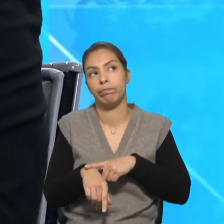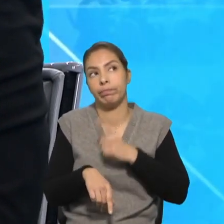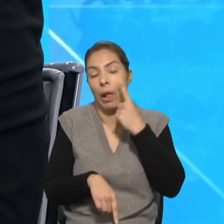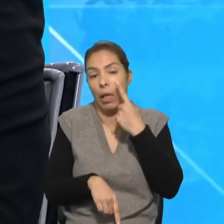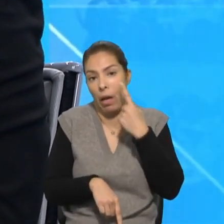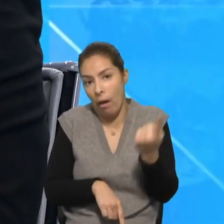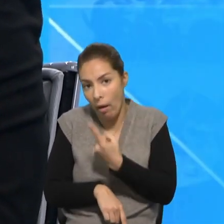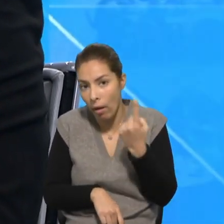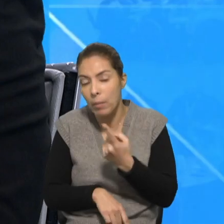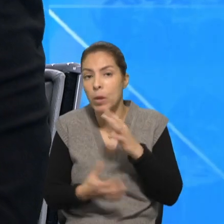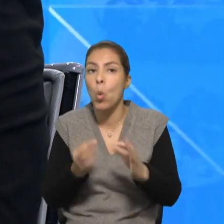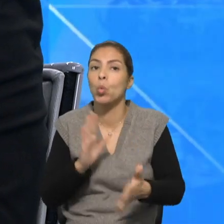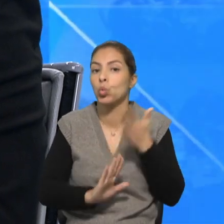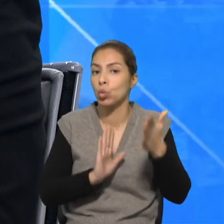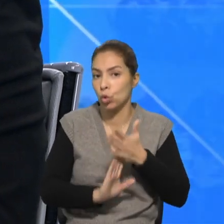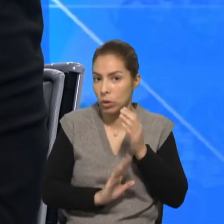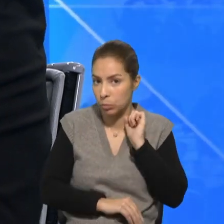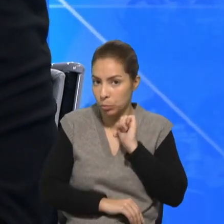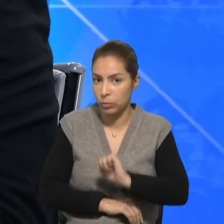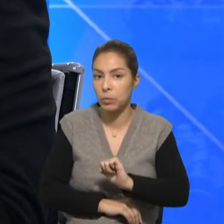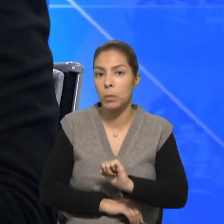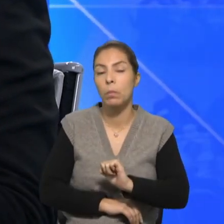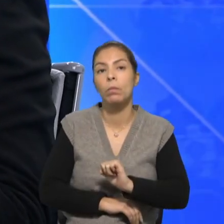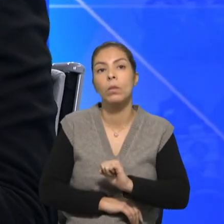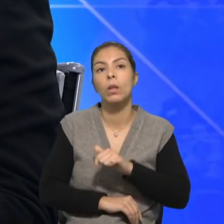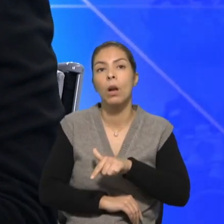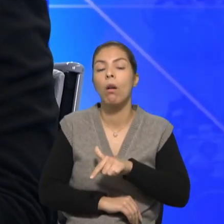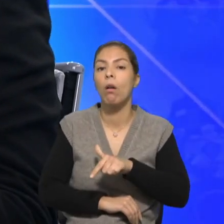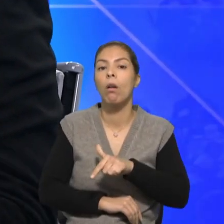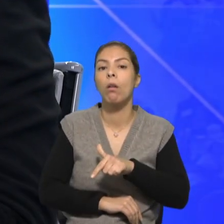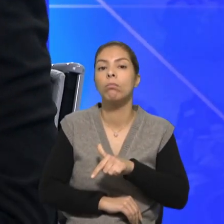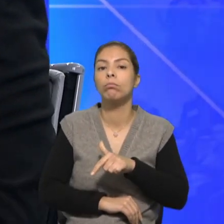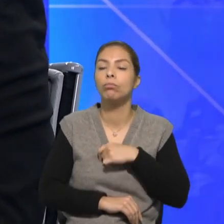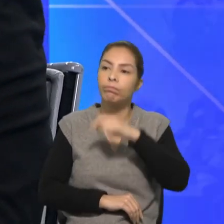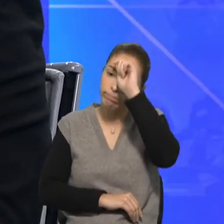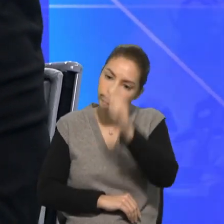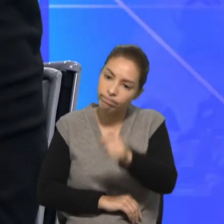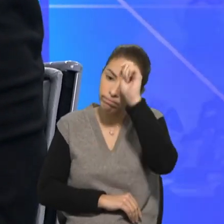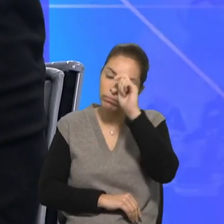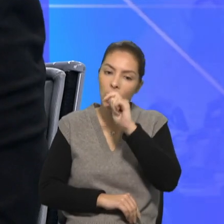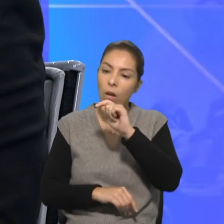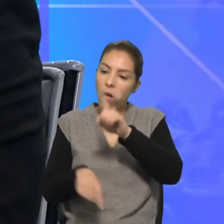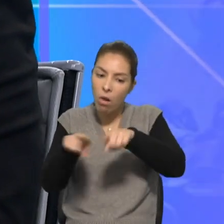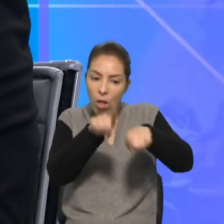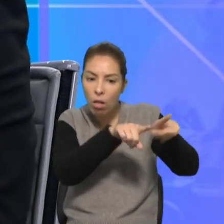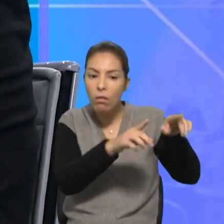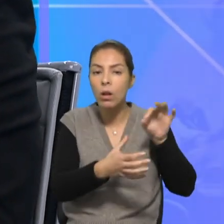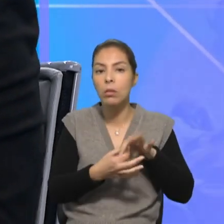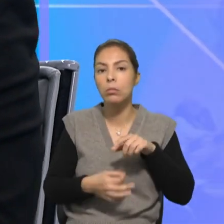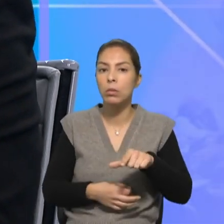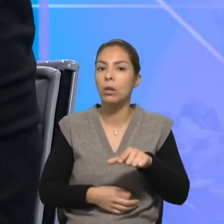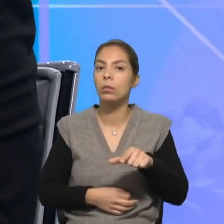o processo que é urgente e tem que ser feito respeitando naturalmente a variedade das próprias... Mas o processo